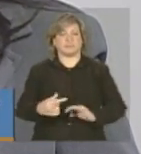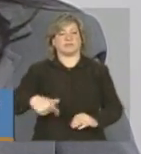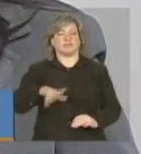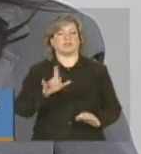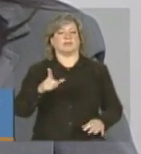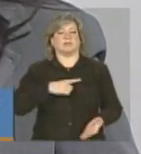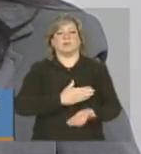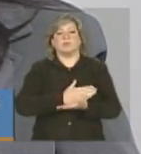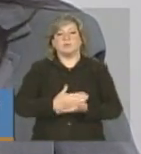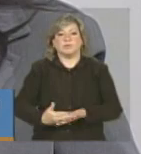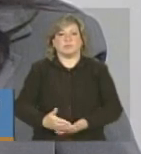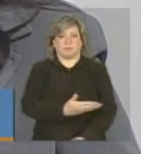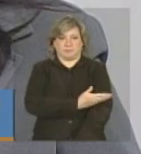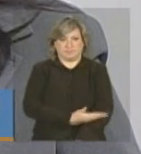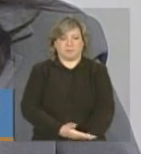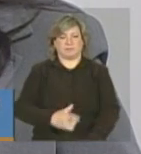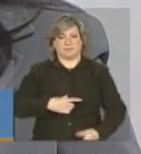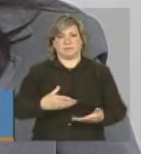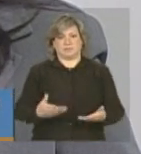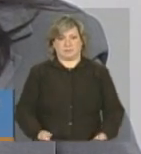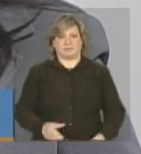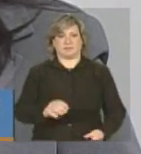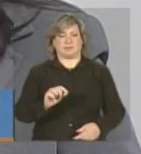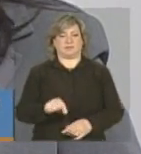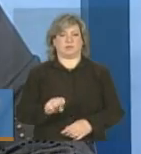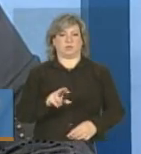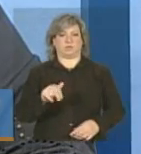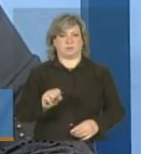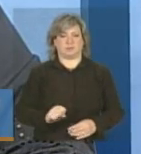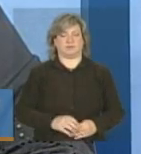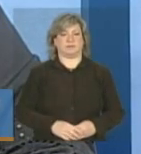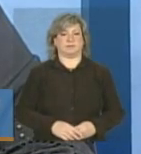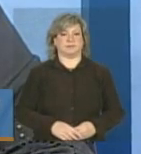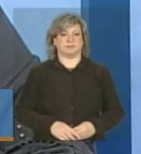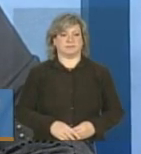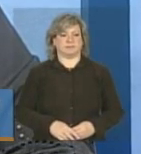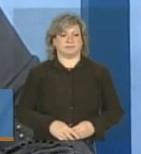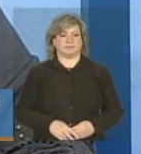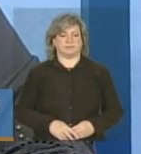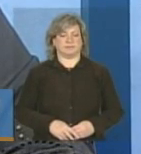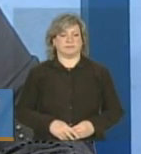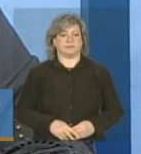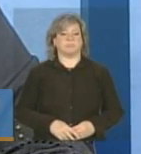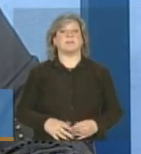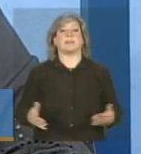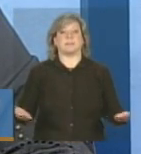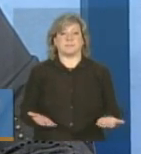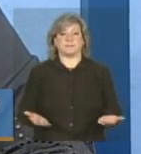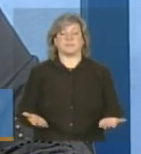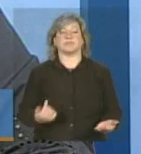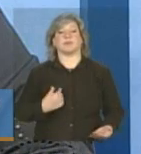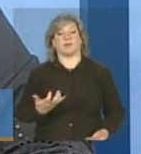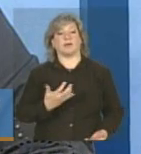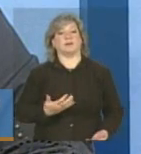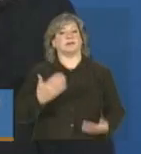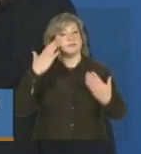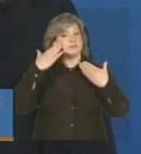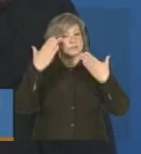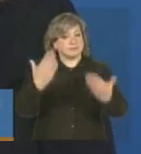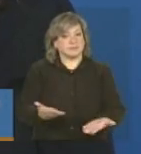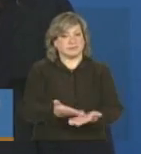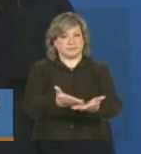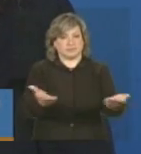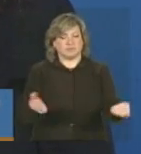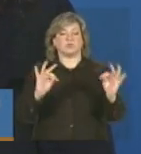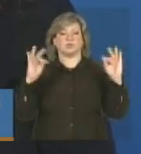na prática exercendo há tanto tempo na política de assistência social. Cristina? Bom, eu quero agradecer a todos que